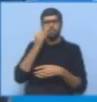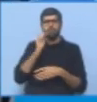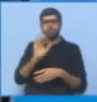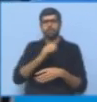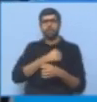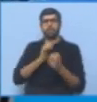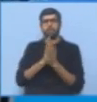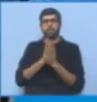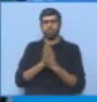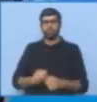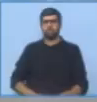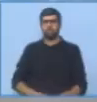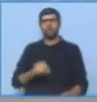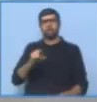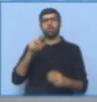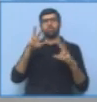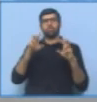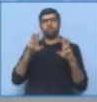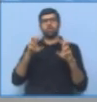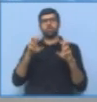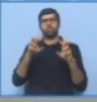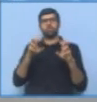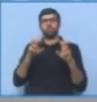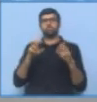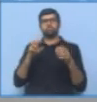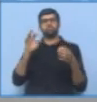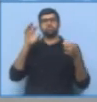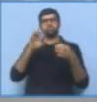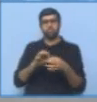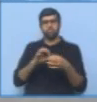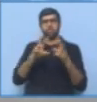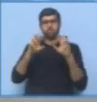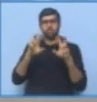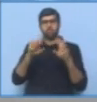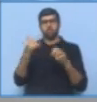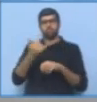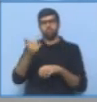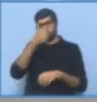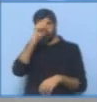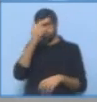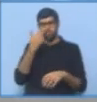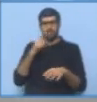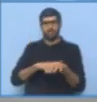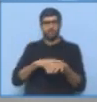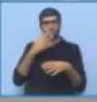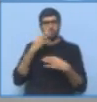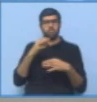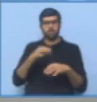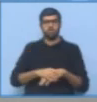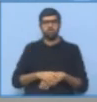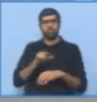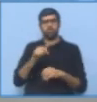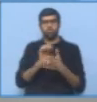De alguma forma é um tema que não vai muito desenquadrado do tema deste segundo domingo do Tempo Comum, em que temos